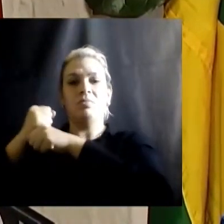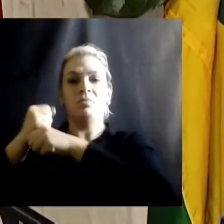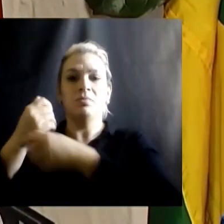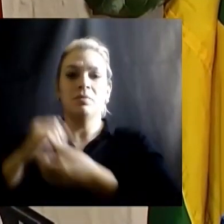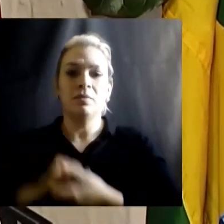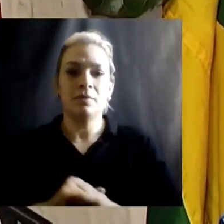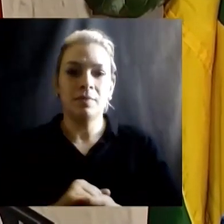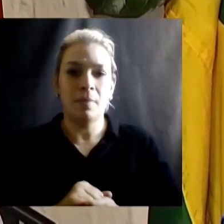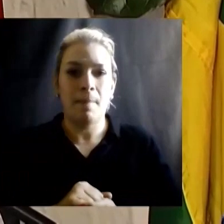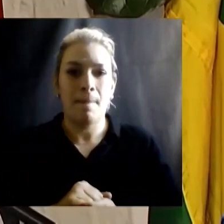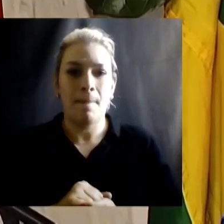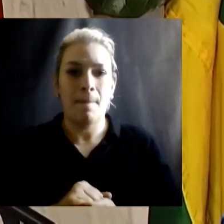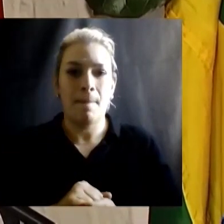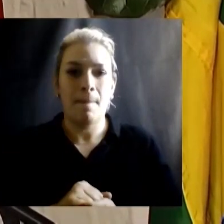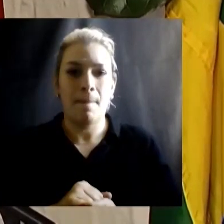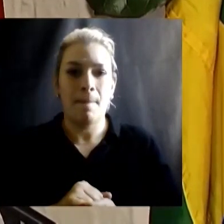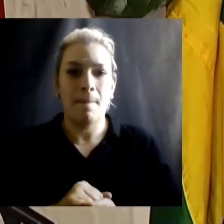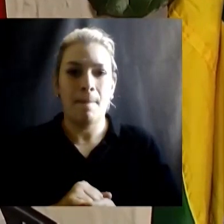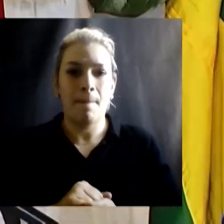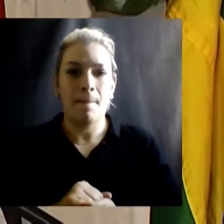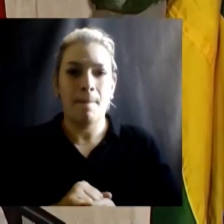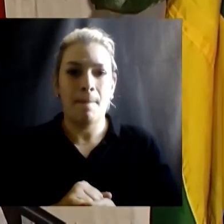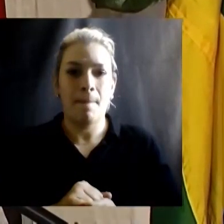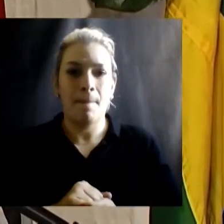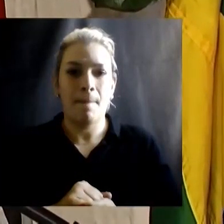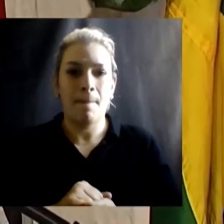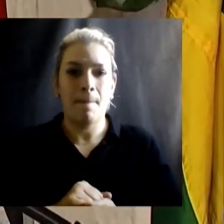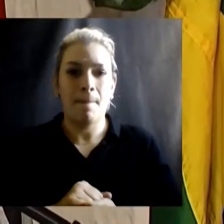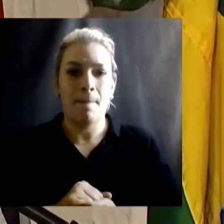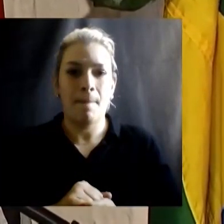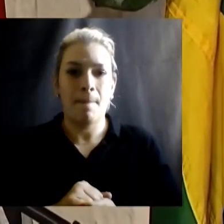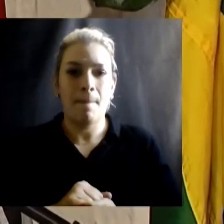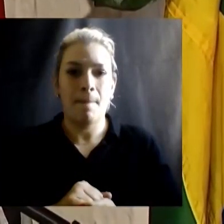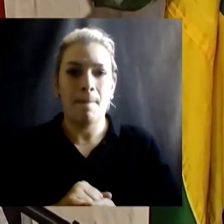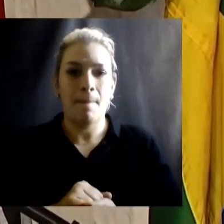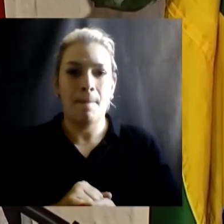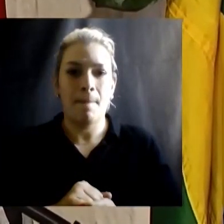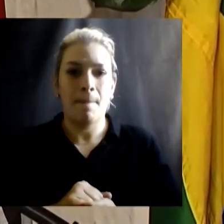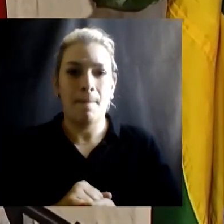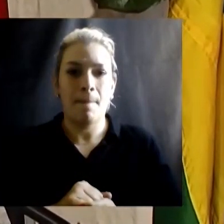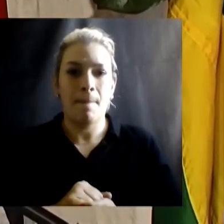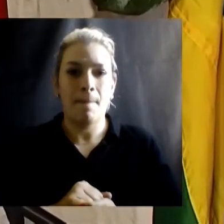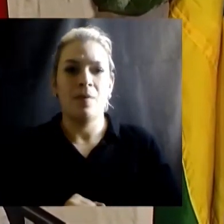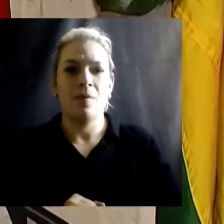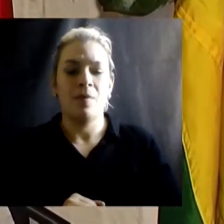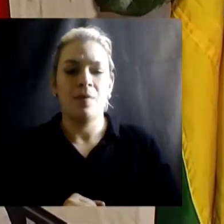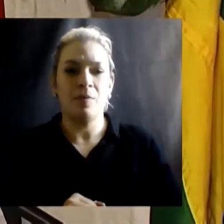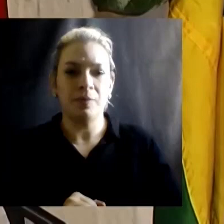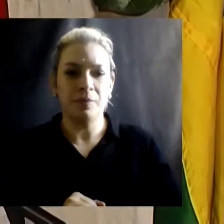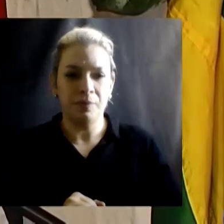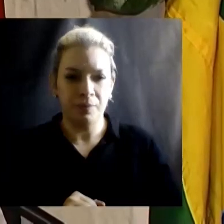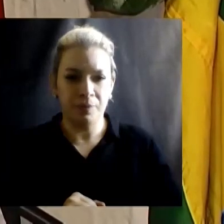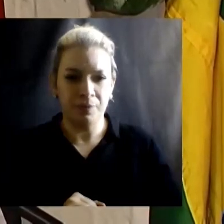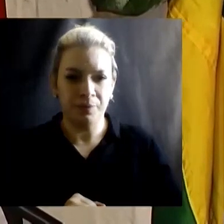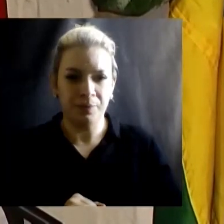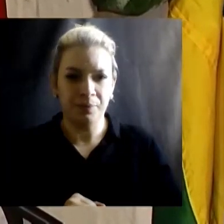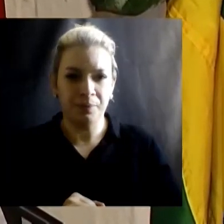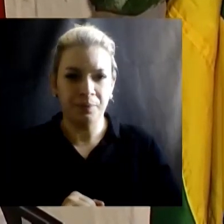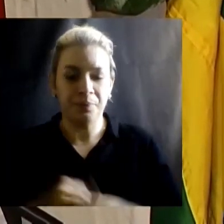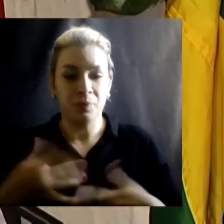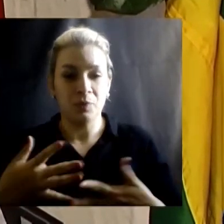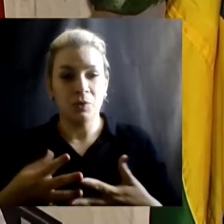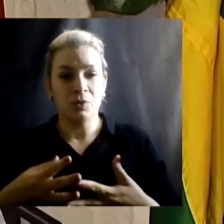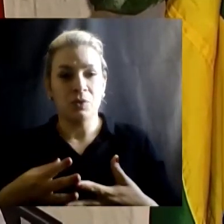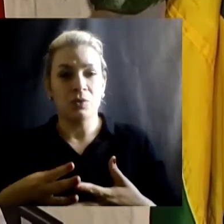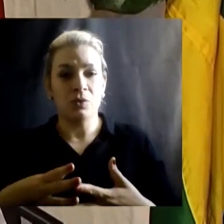E se pensar que começamos pequenininhos na rua ao lado e todos os desafios que enfrentamos ao longo dos anos.